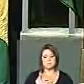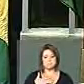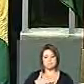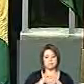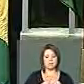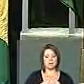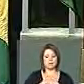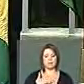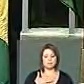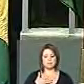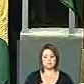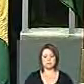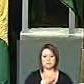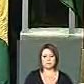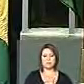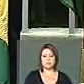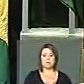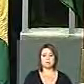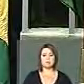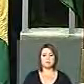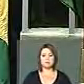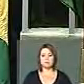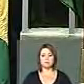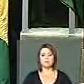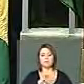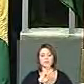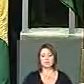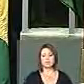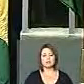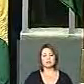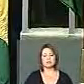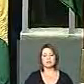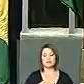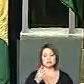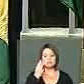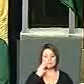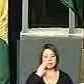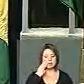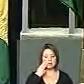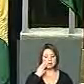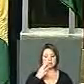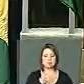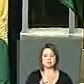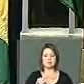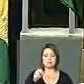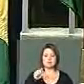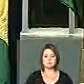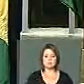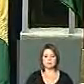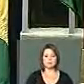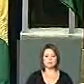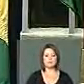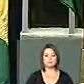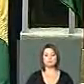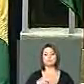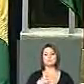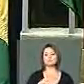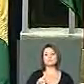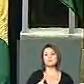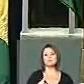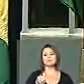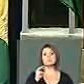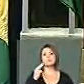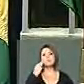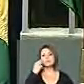Casa Minha Vida, já chegaram a 3,6 milhões de moradias. 36 milhões de brasileiros e